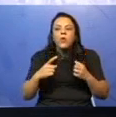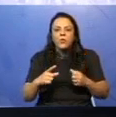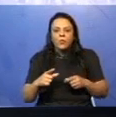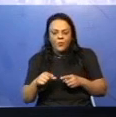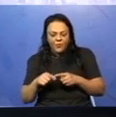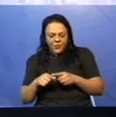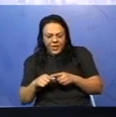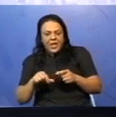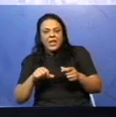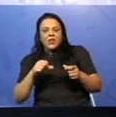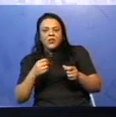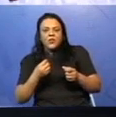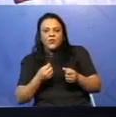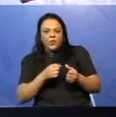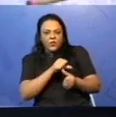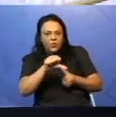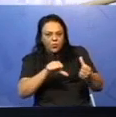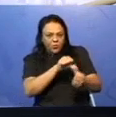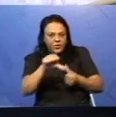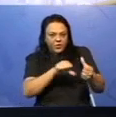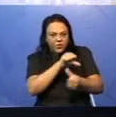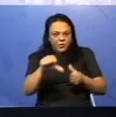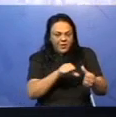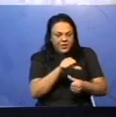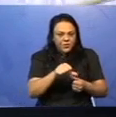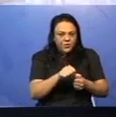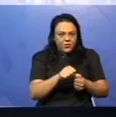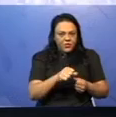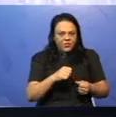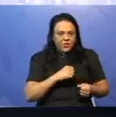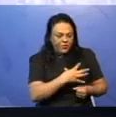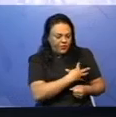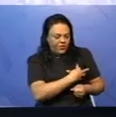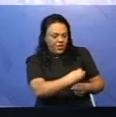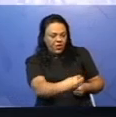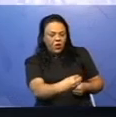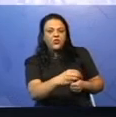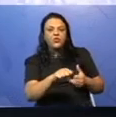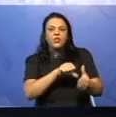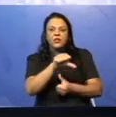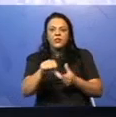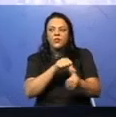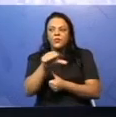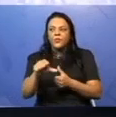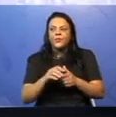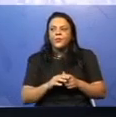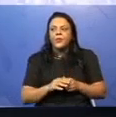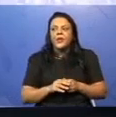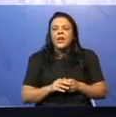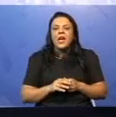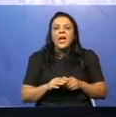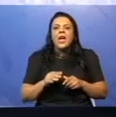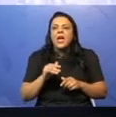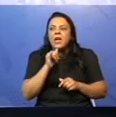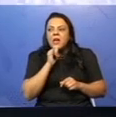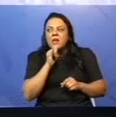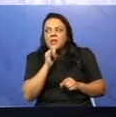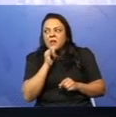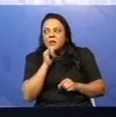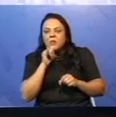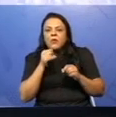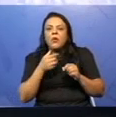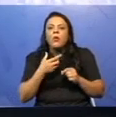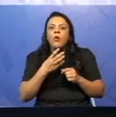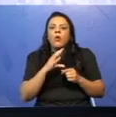sofreram mutações e nascem diferentes dos ancestrais. Exemplo, um tipo de pombo pode nascer desse pombo aqui, que ele tem a capacidade